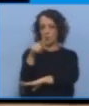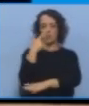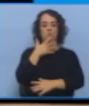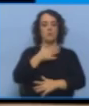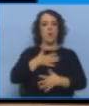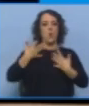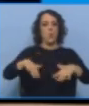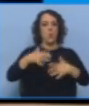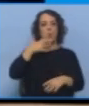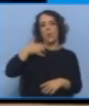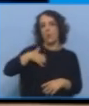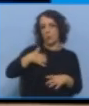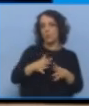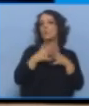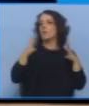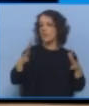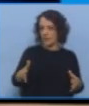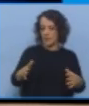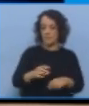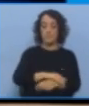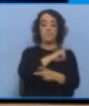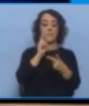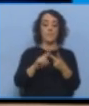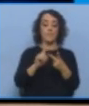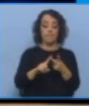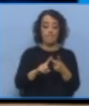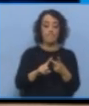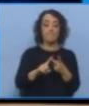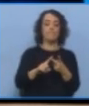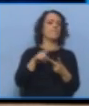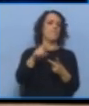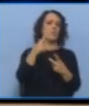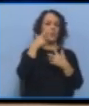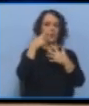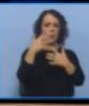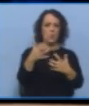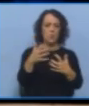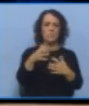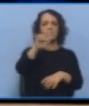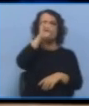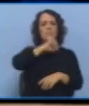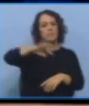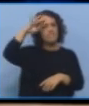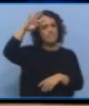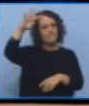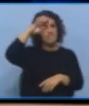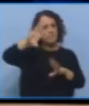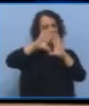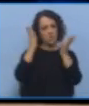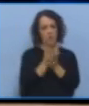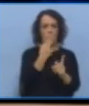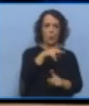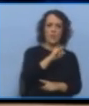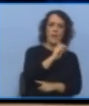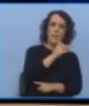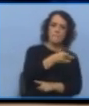impactante e é uma honra muito grande. Segundo, representa um alinhamento total entre aquilo que a Uniapac propõe,